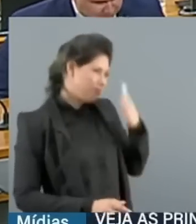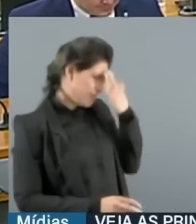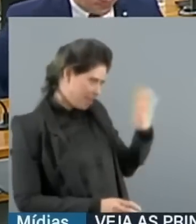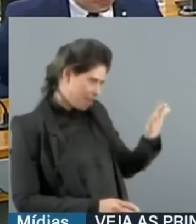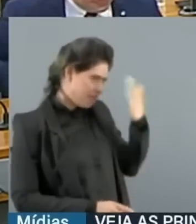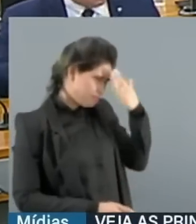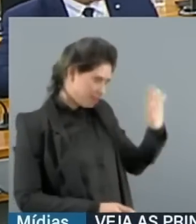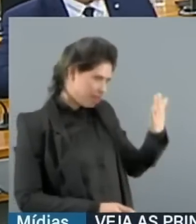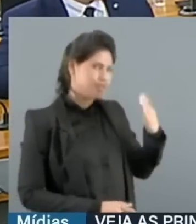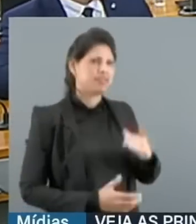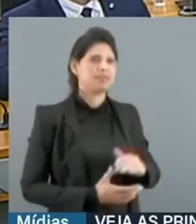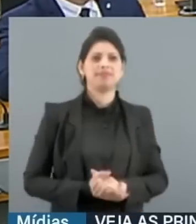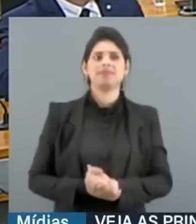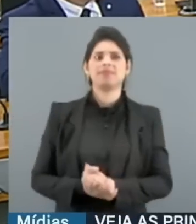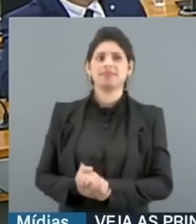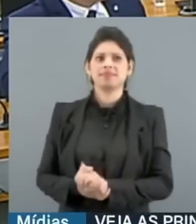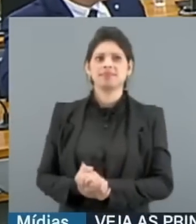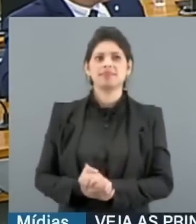obrigado.